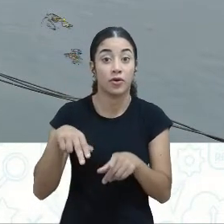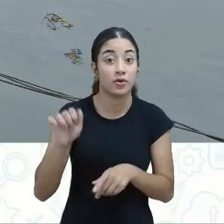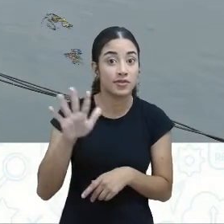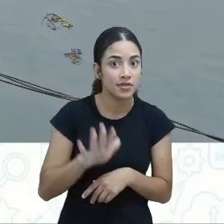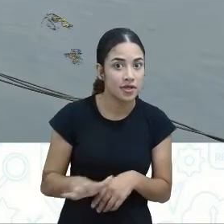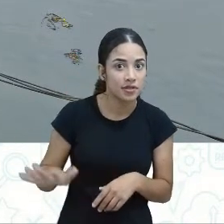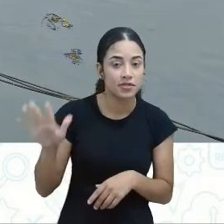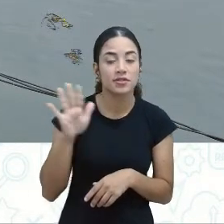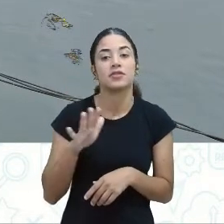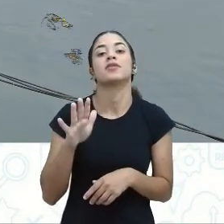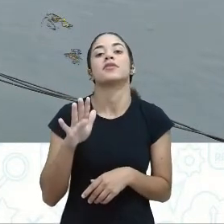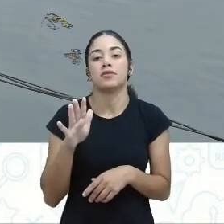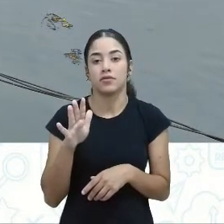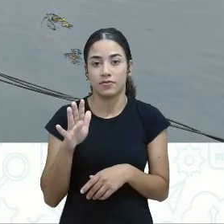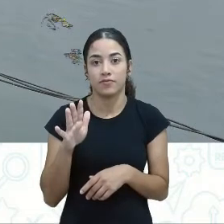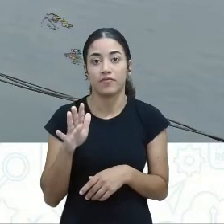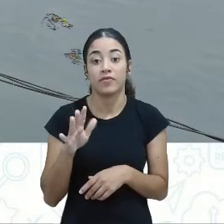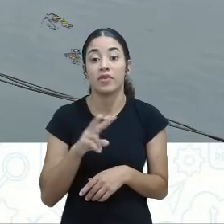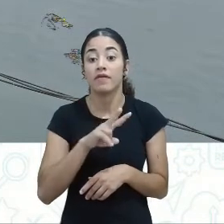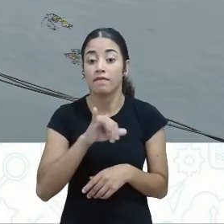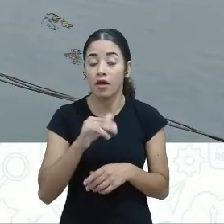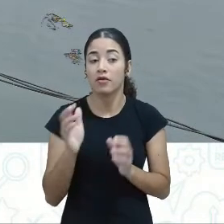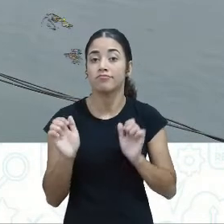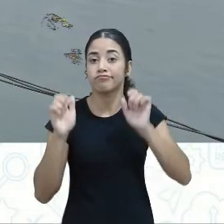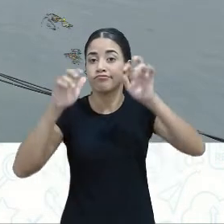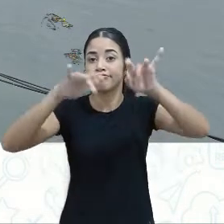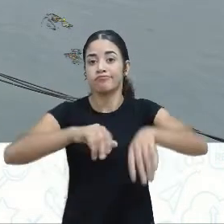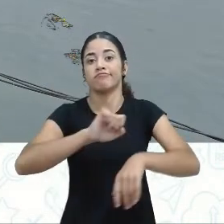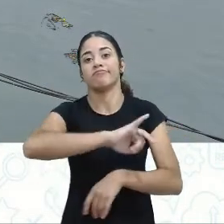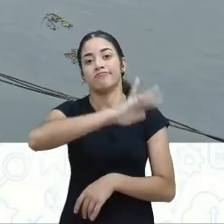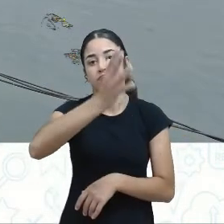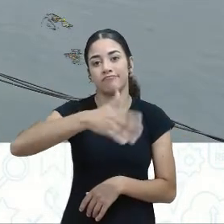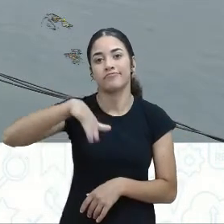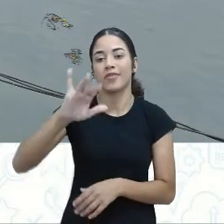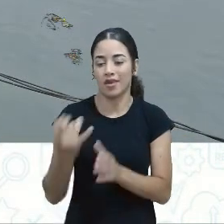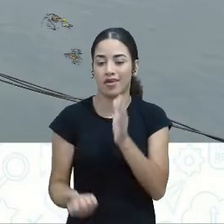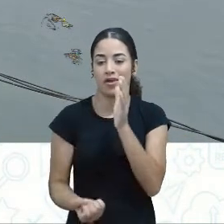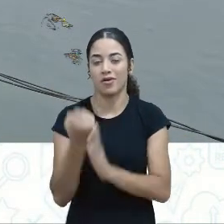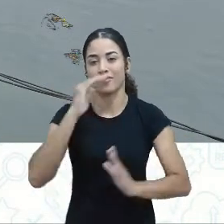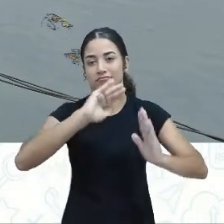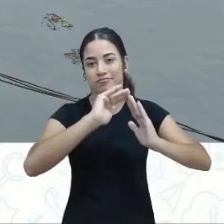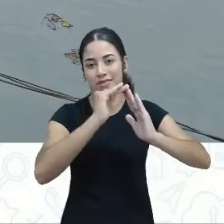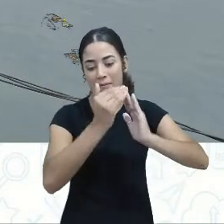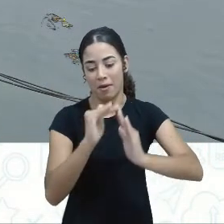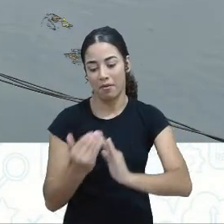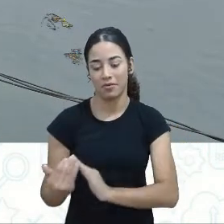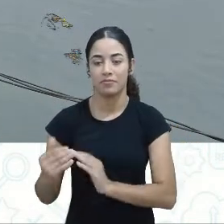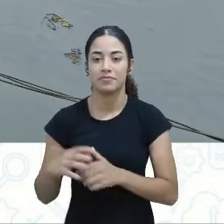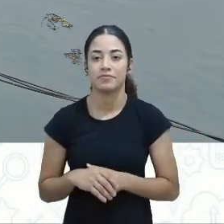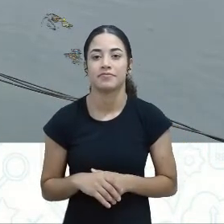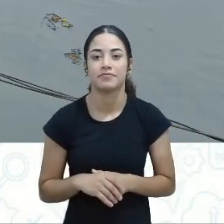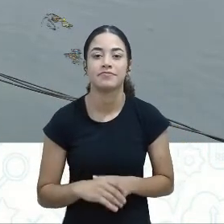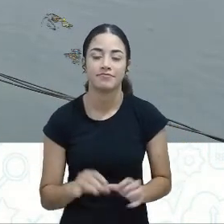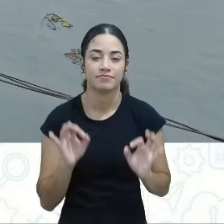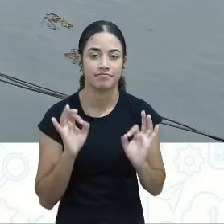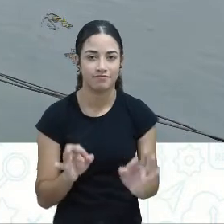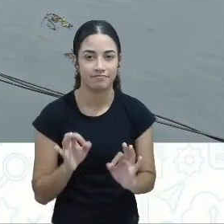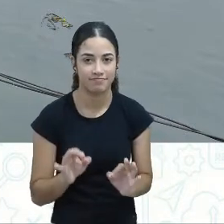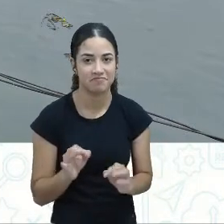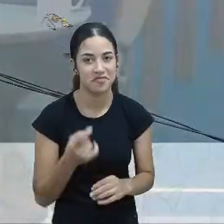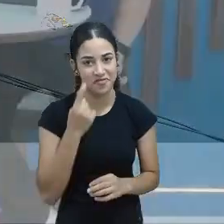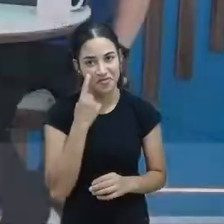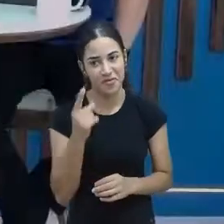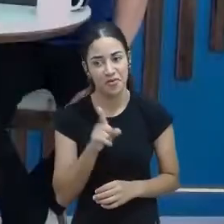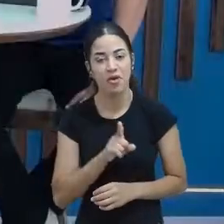Canudos, que chegaram no Rio de Janeiro e foram para os morros. Né? É quando surgem as favelas. Isso. Né? Exatamente. Tá vendo, professor